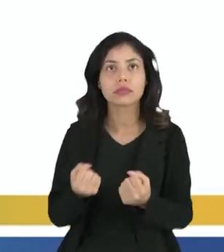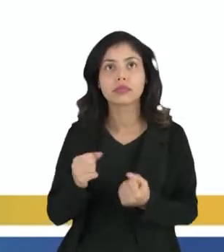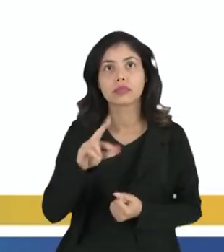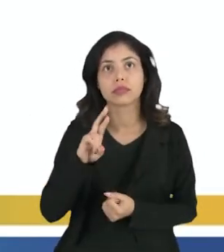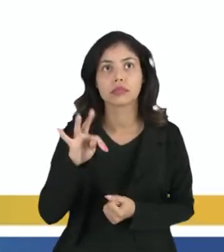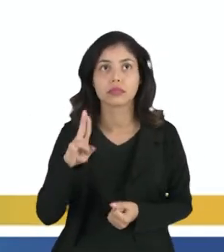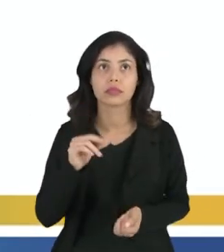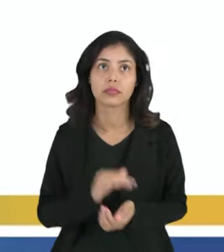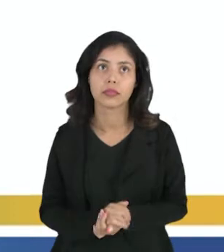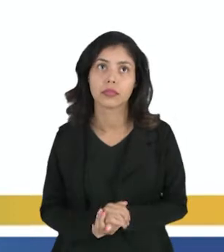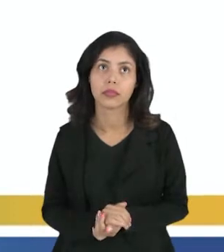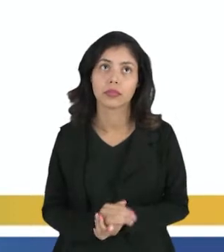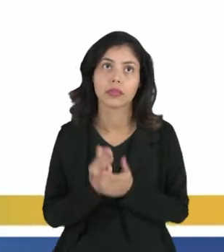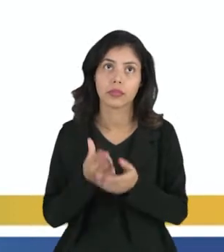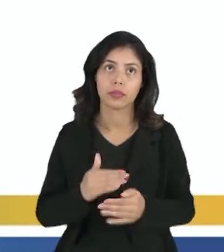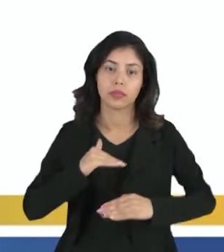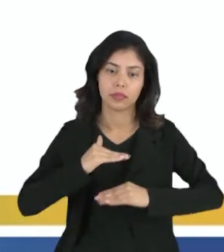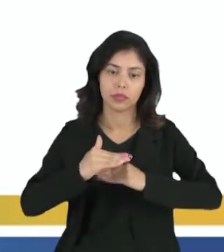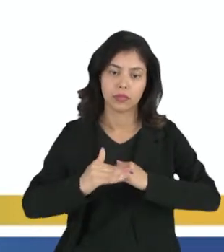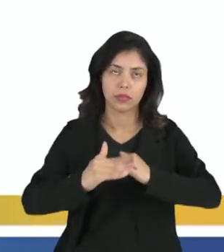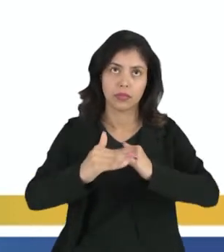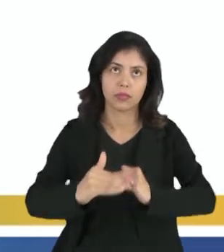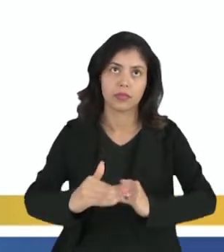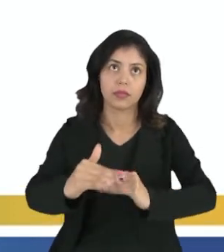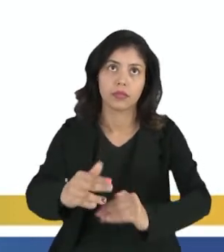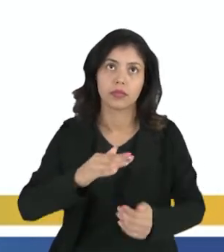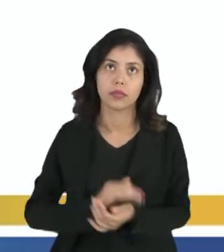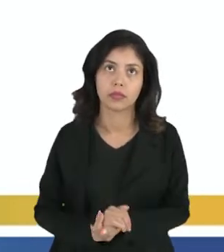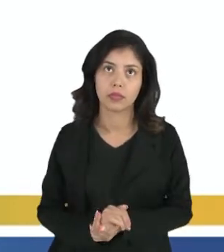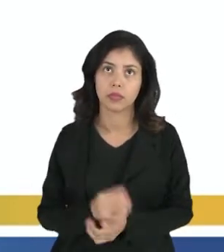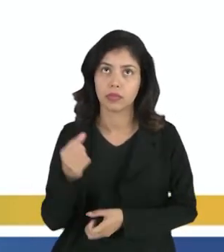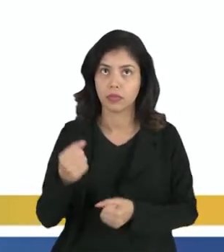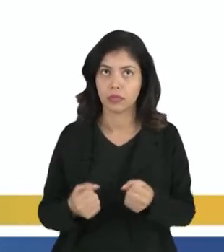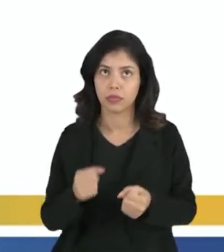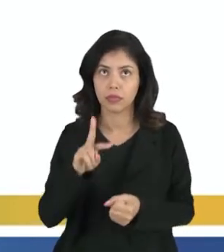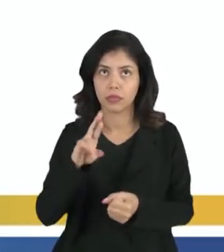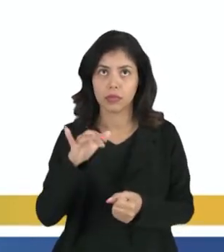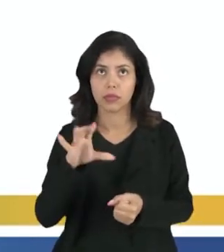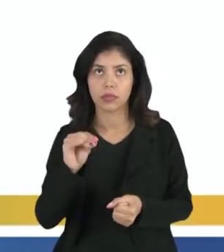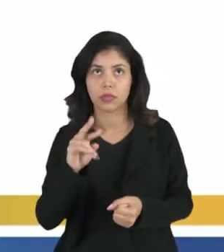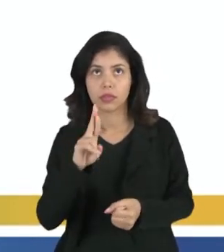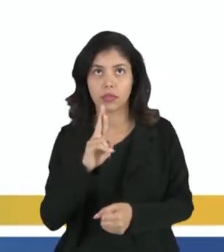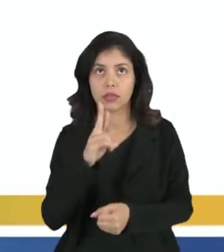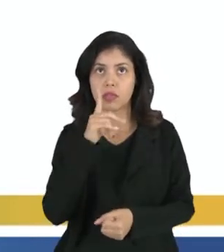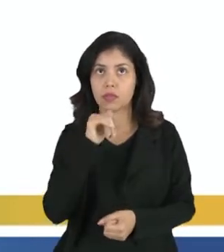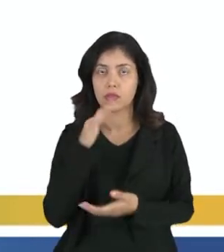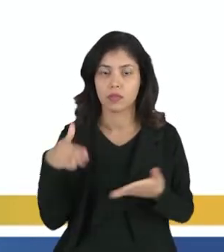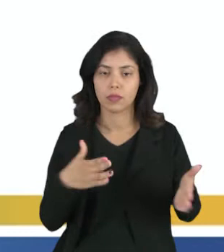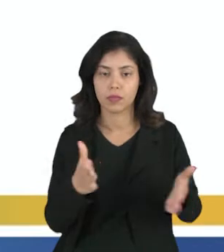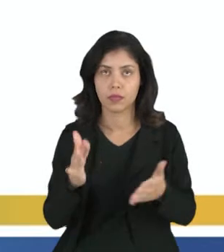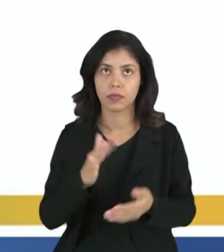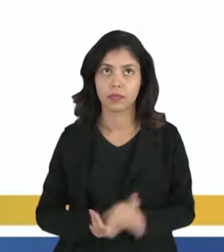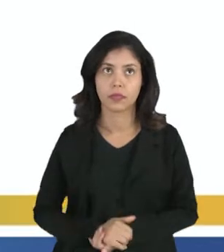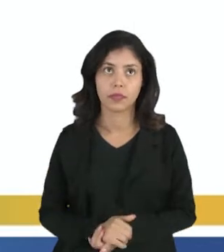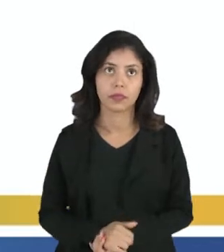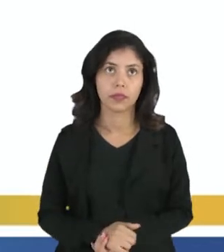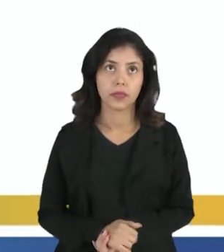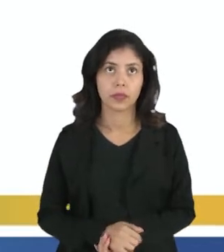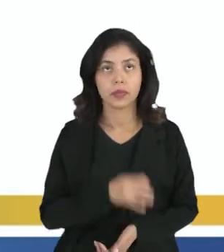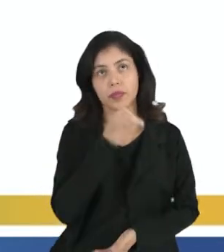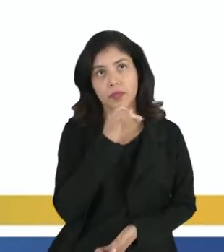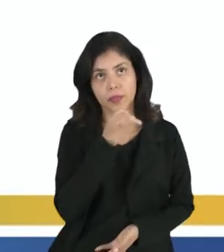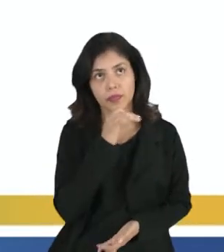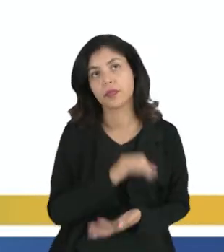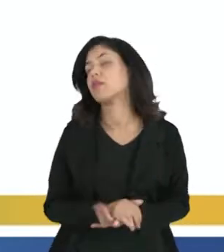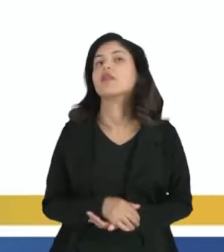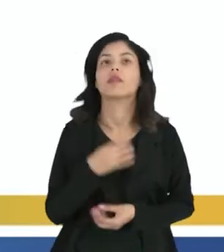para a roseta, e também pode ser balsa usada para o transporte de cargas no rio Parnaíba. E aí nós